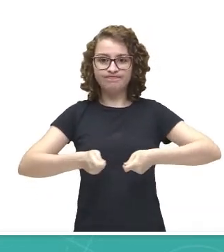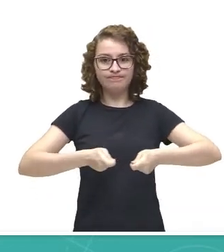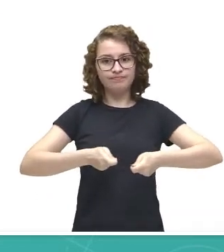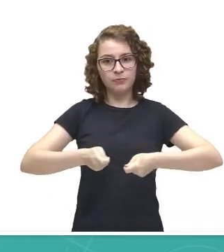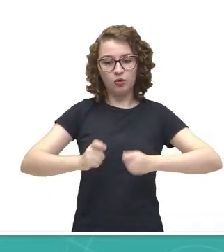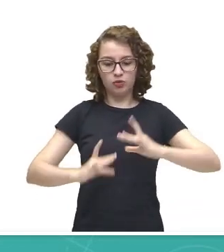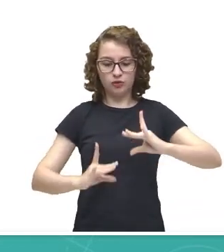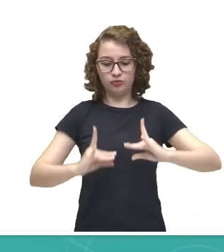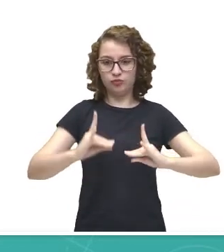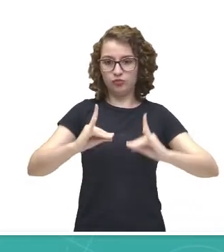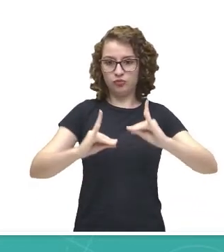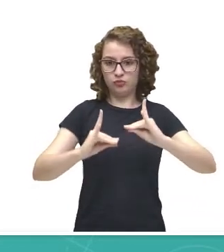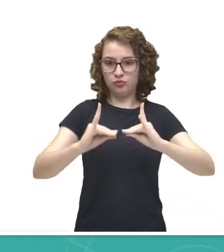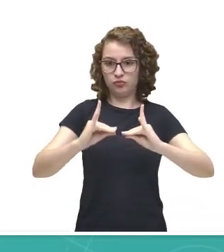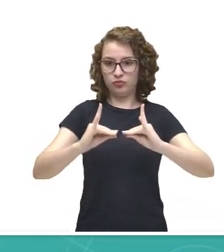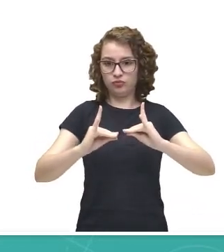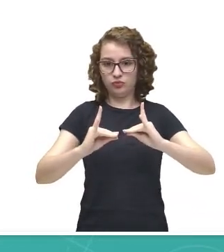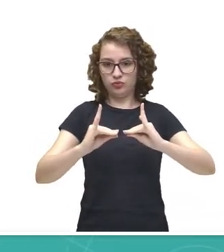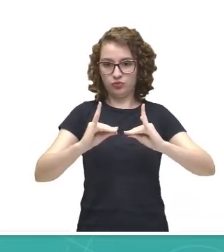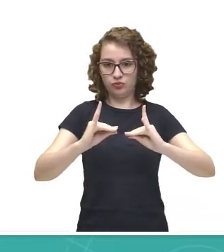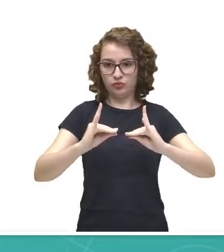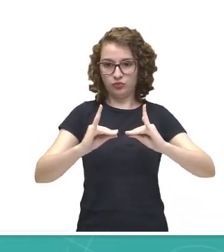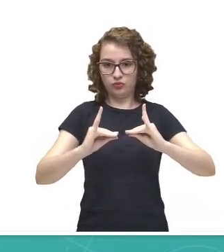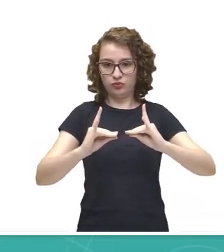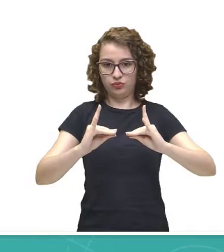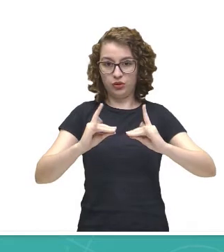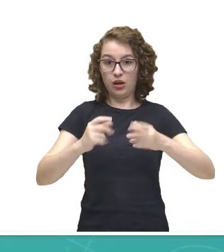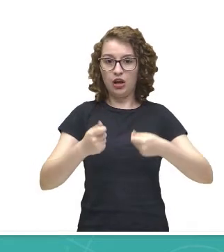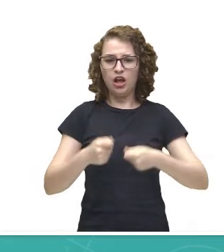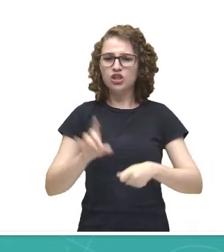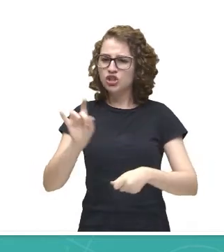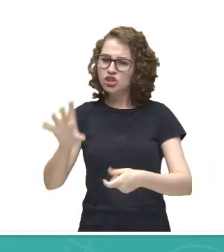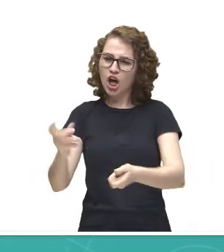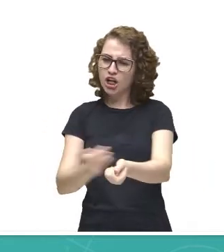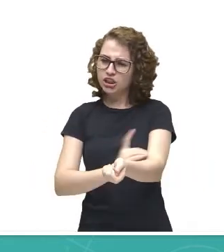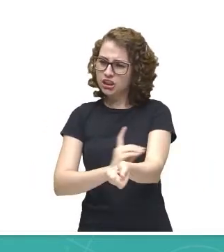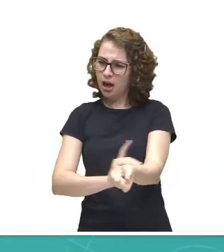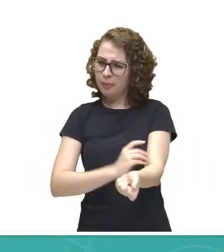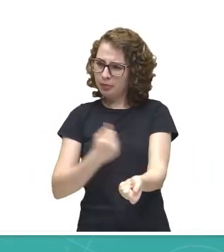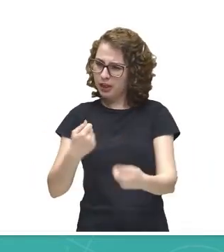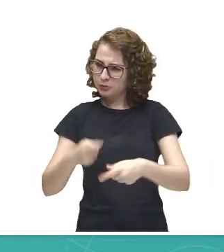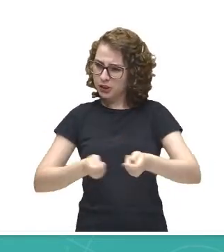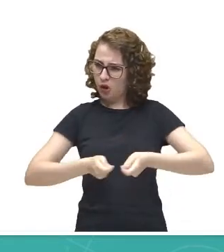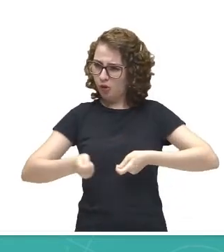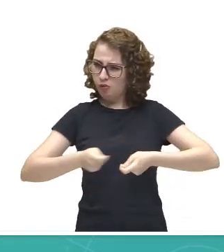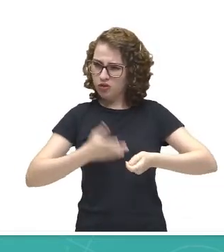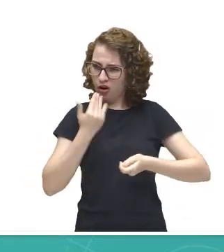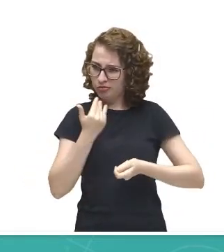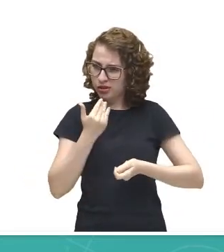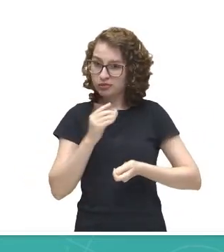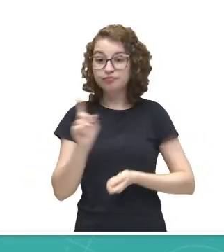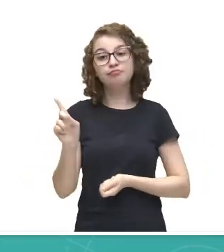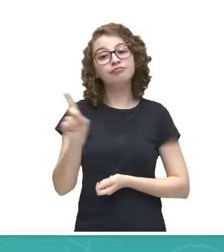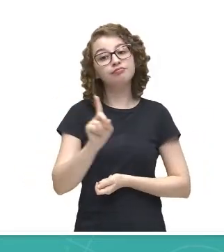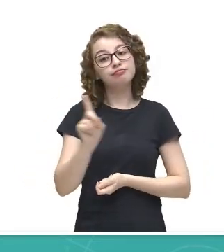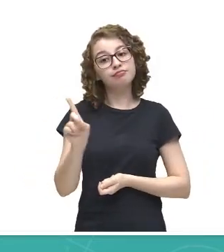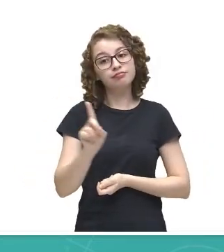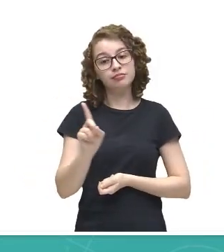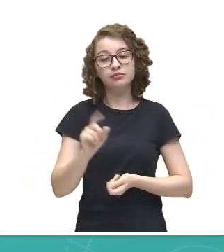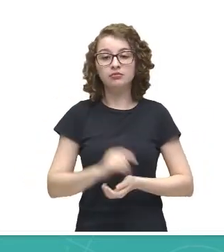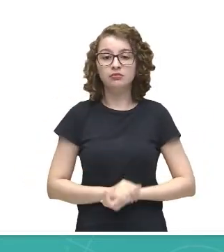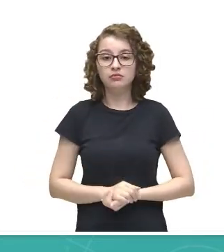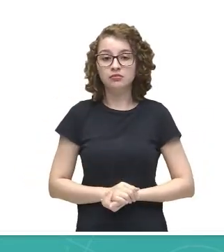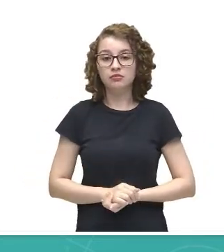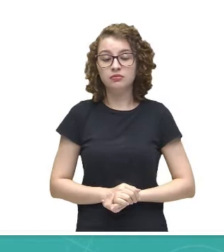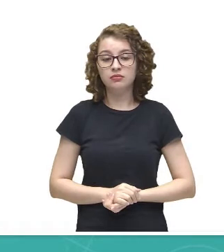tem diabetes que tem que controlar a alimentação. Todo mundo precisa controlar a sua alimentação, tá bom? Então